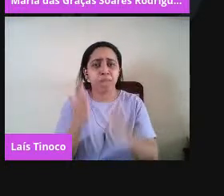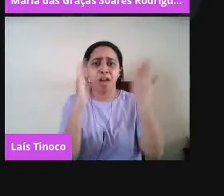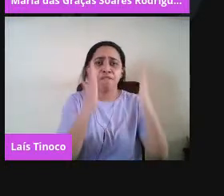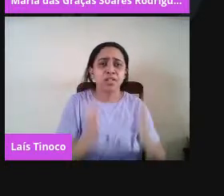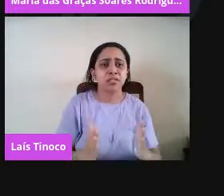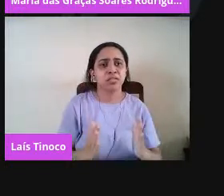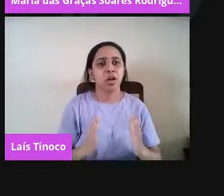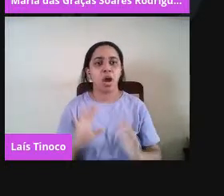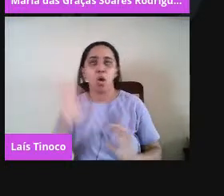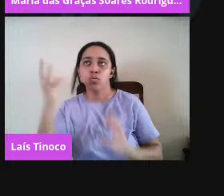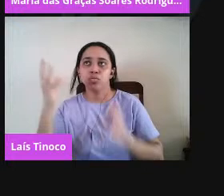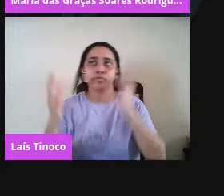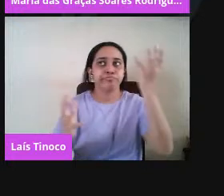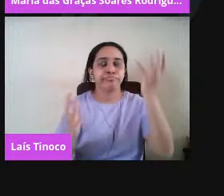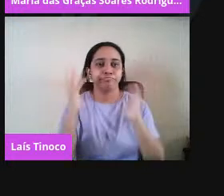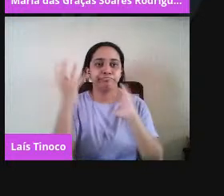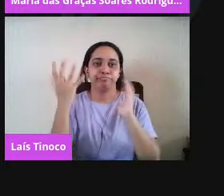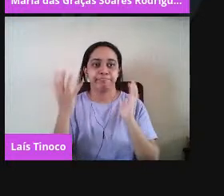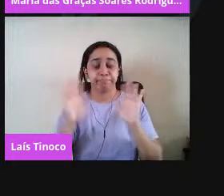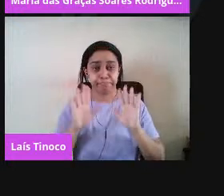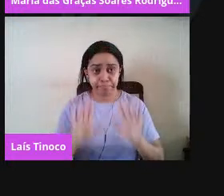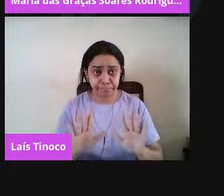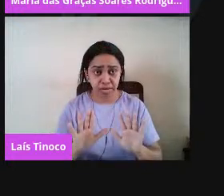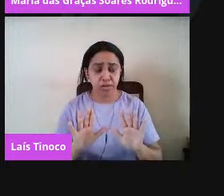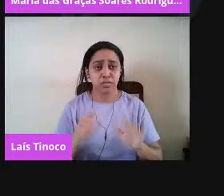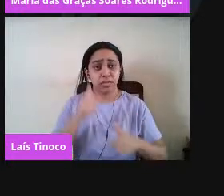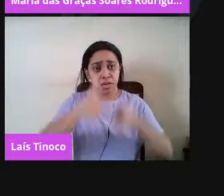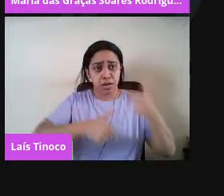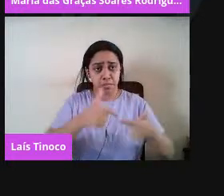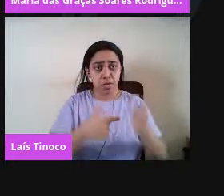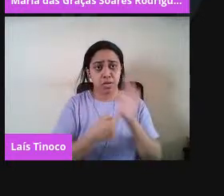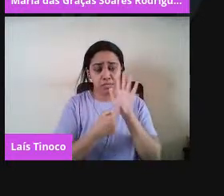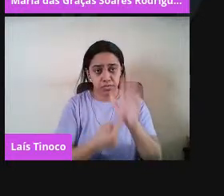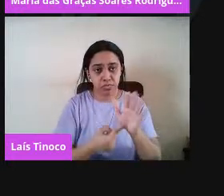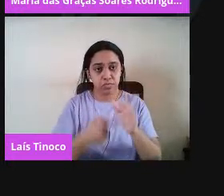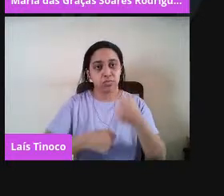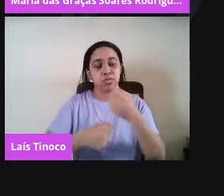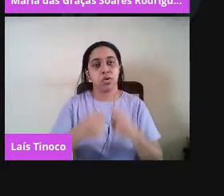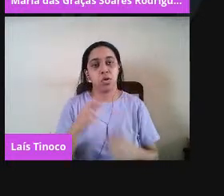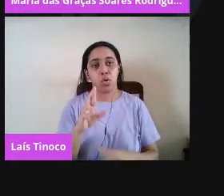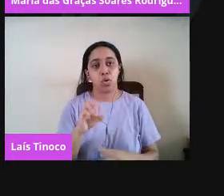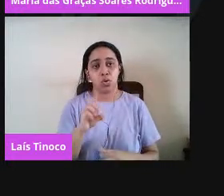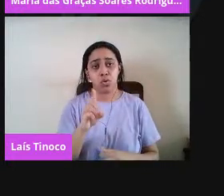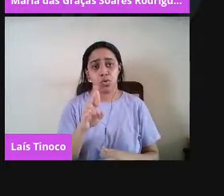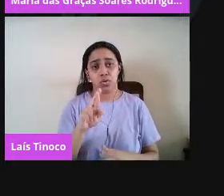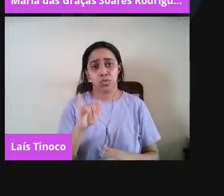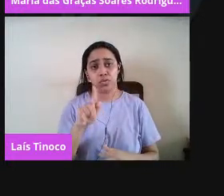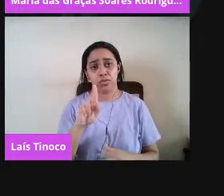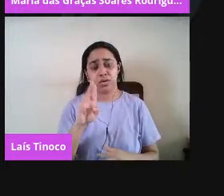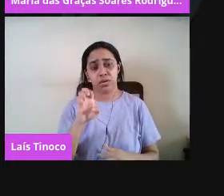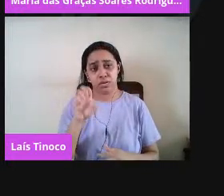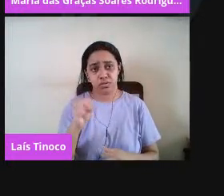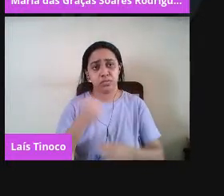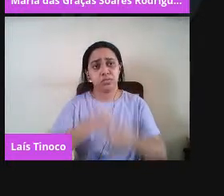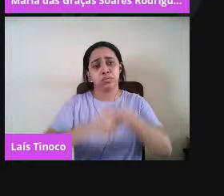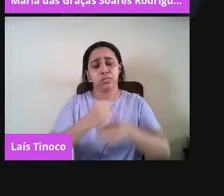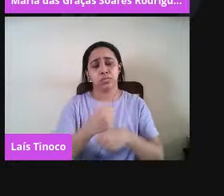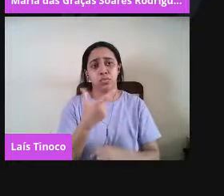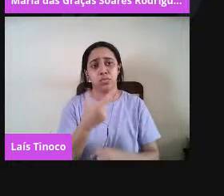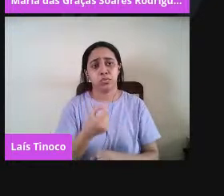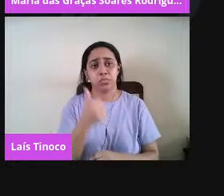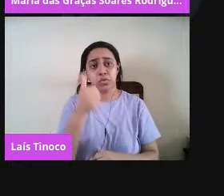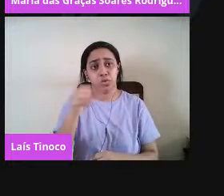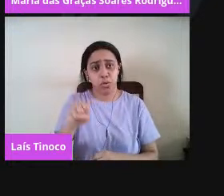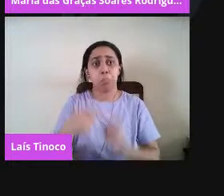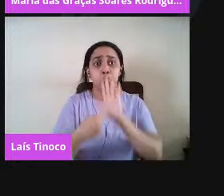acontecimentos. De fato, em trabalho apresentado por Rodrigues, 2018, ela mostrou o ódio orientando